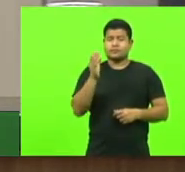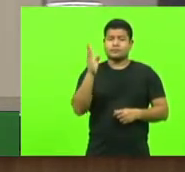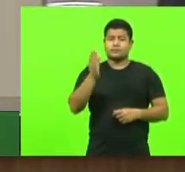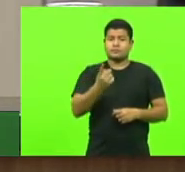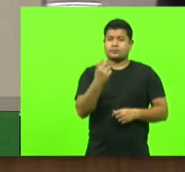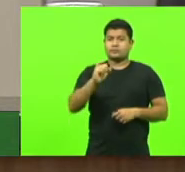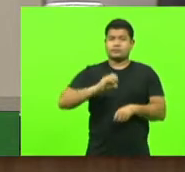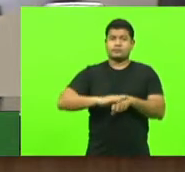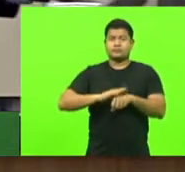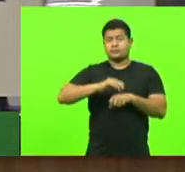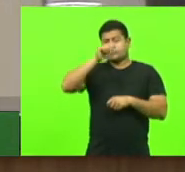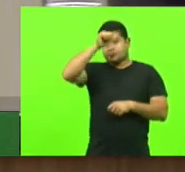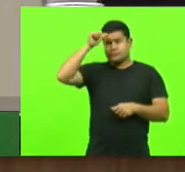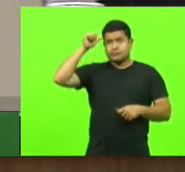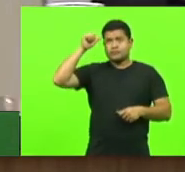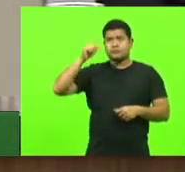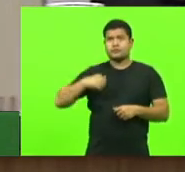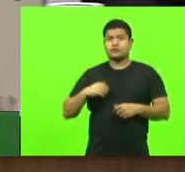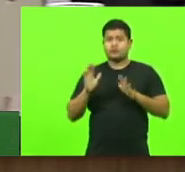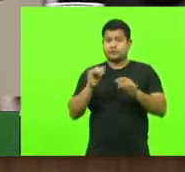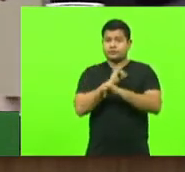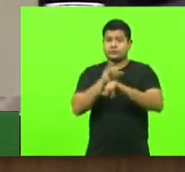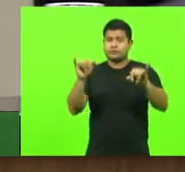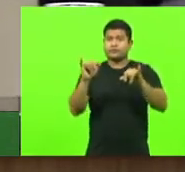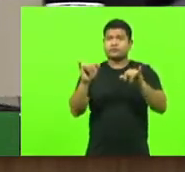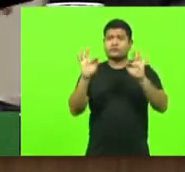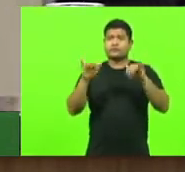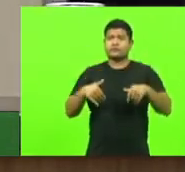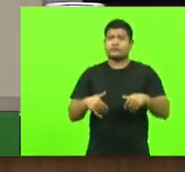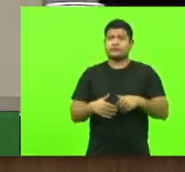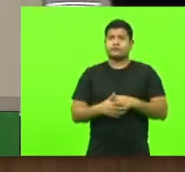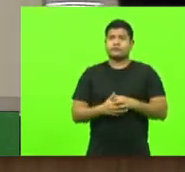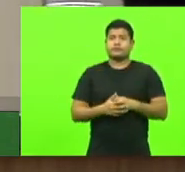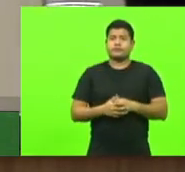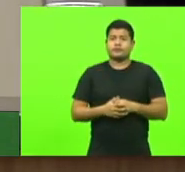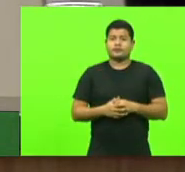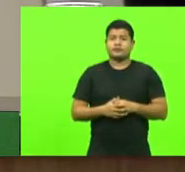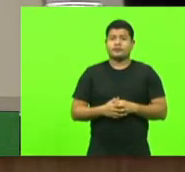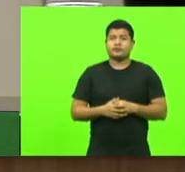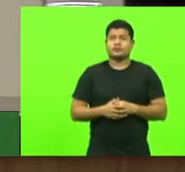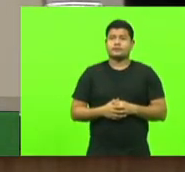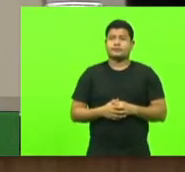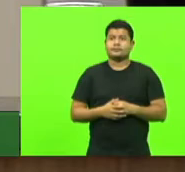277.6/2018, autor deputado Adirce. Eu já havia mencionado os dois, está na parte final daquela folha.